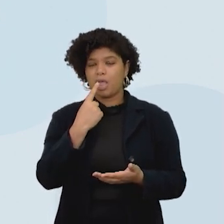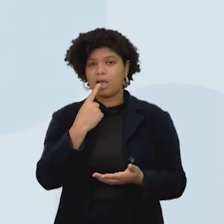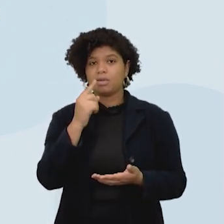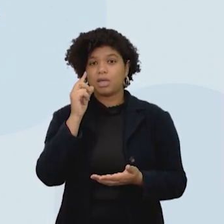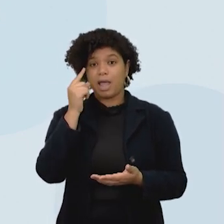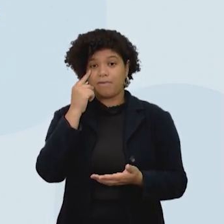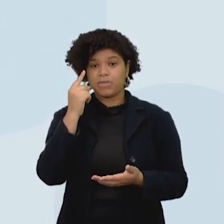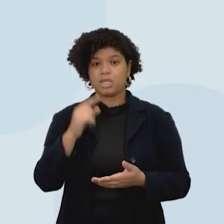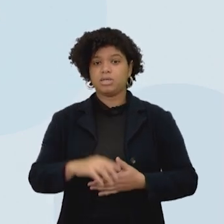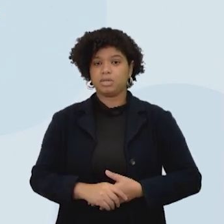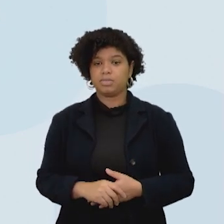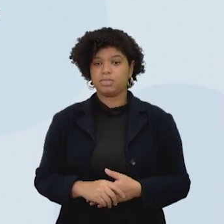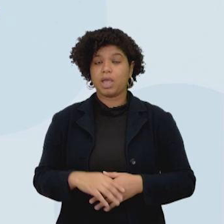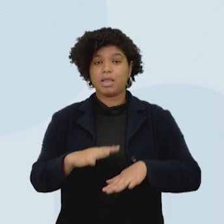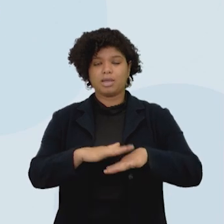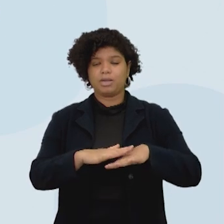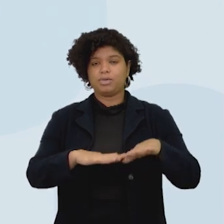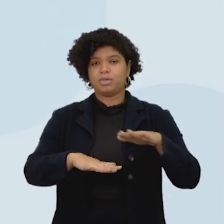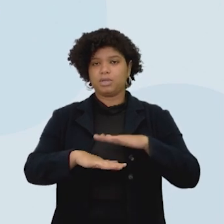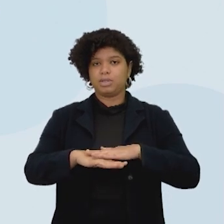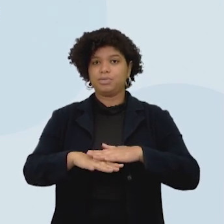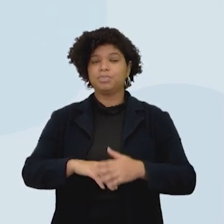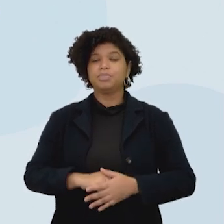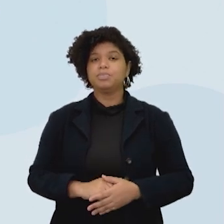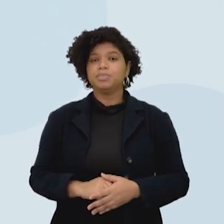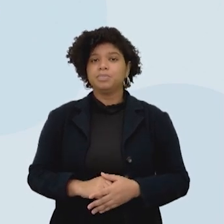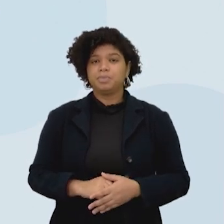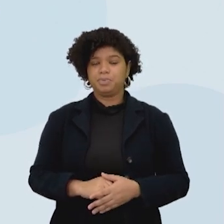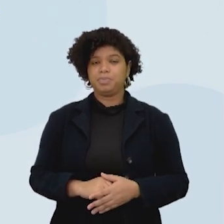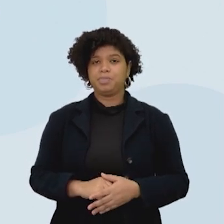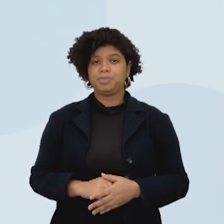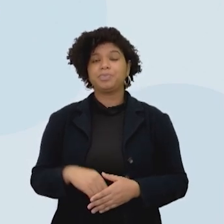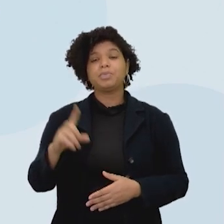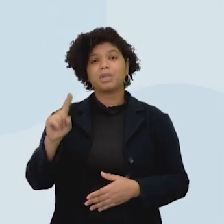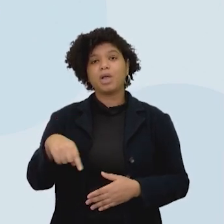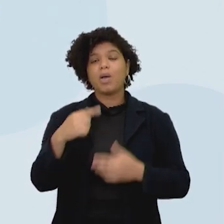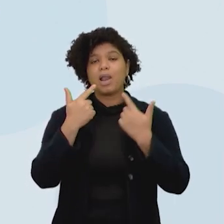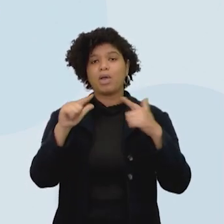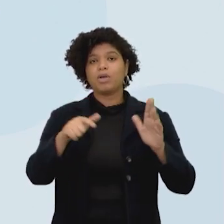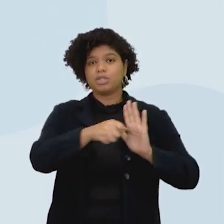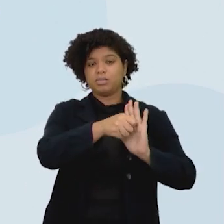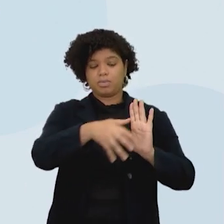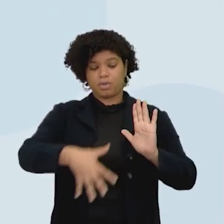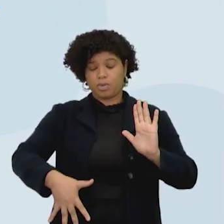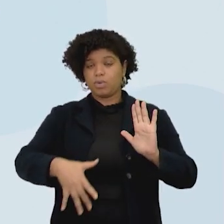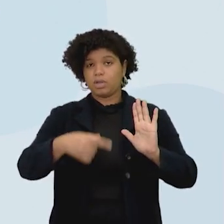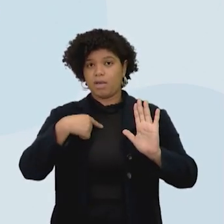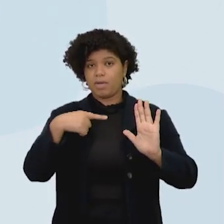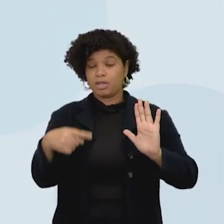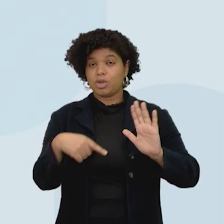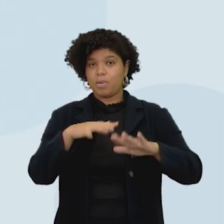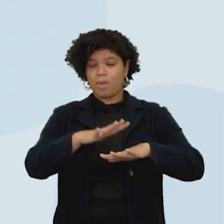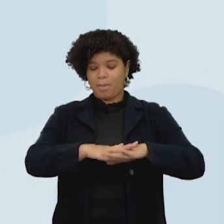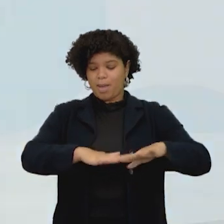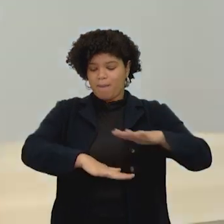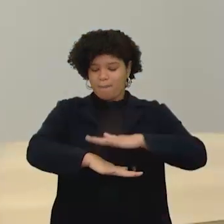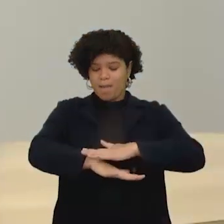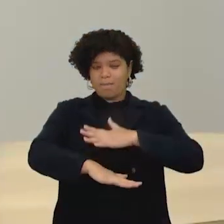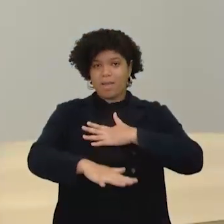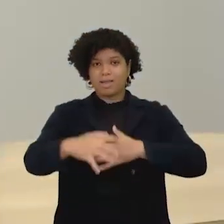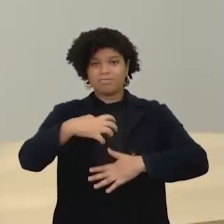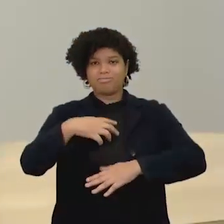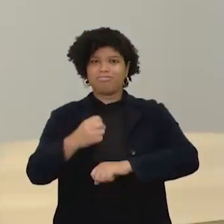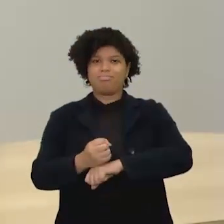olfato, paladar e visão. Sendo assim, essa figura de linguagem estabelece uma relação entre planos sensoriais